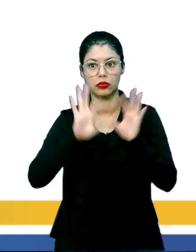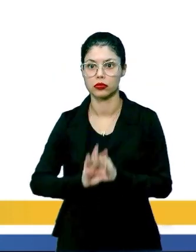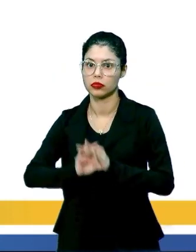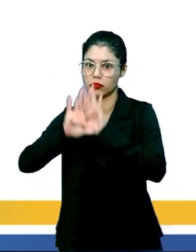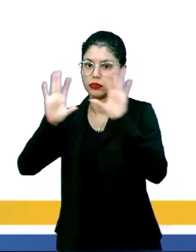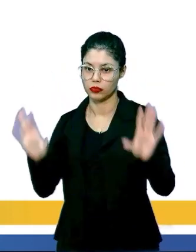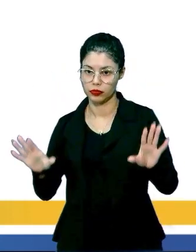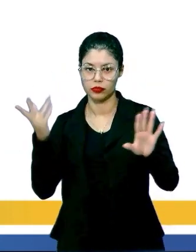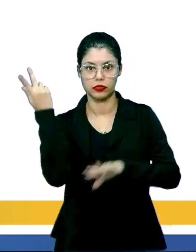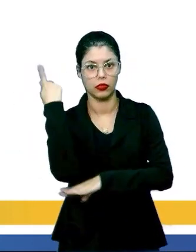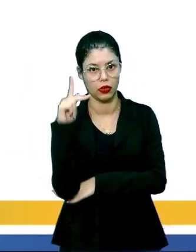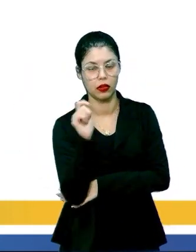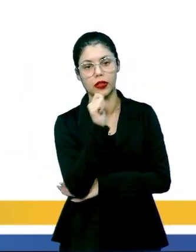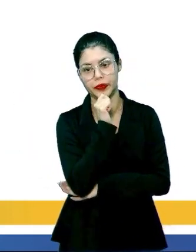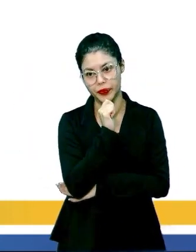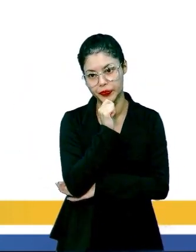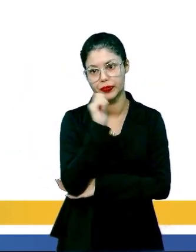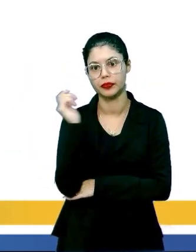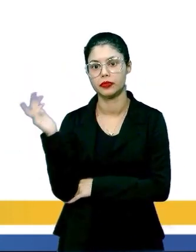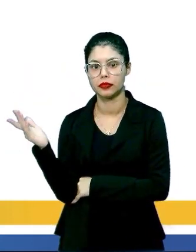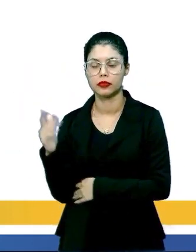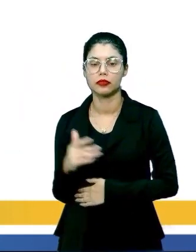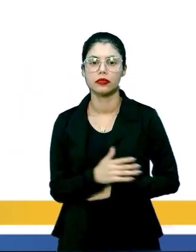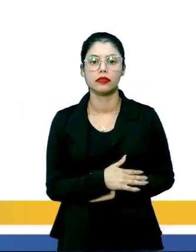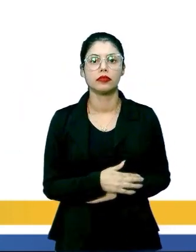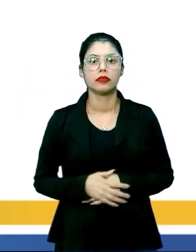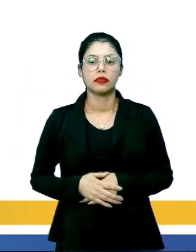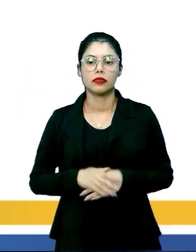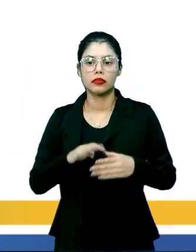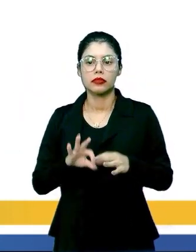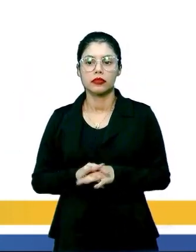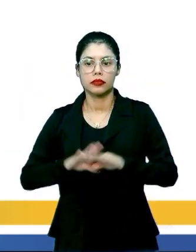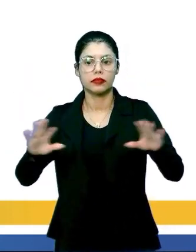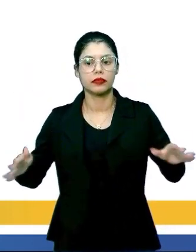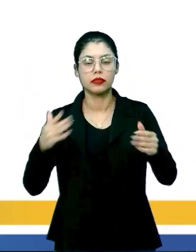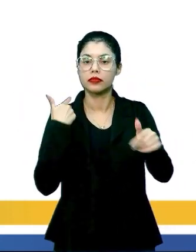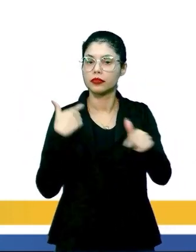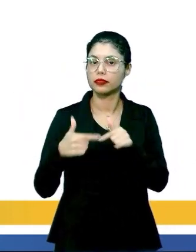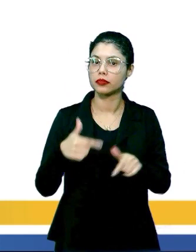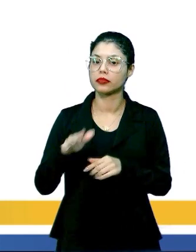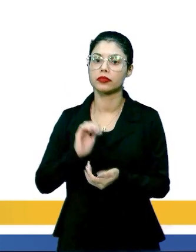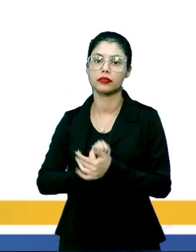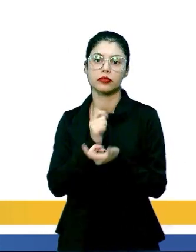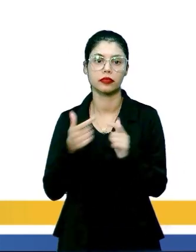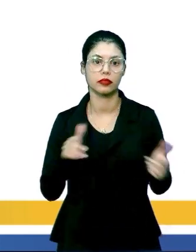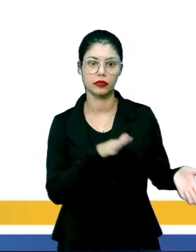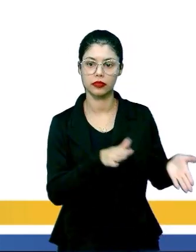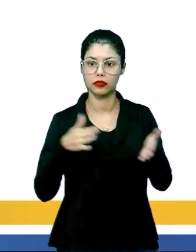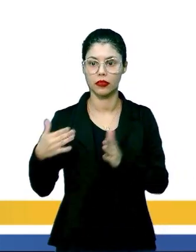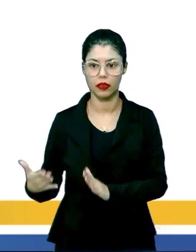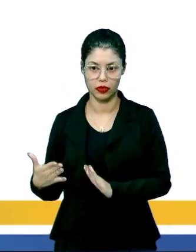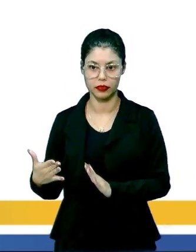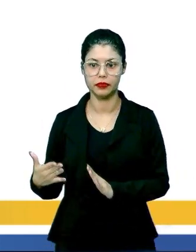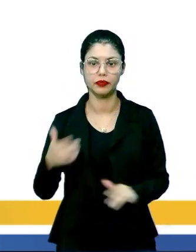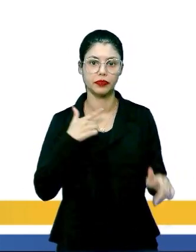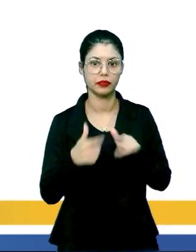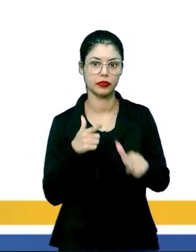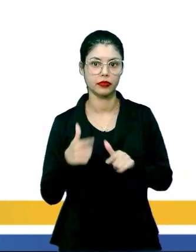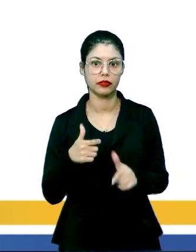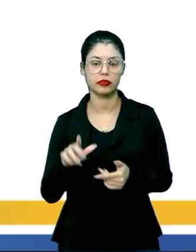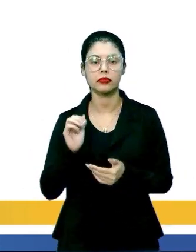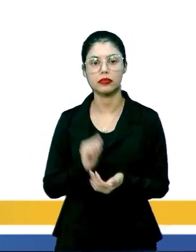Nós já sabemos desse período aí da história sobre a liberdade dos negros. Eles trabalhavam, né, a grande parte em